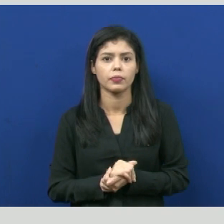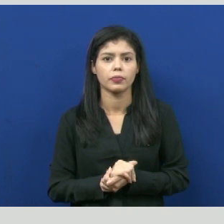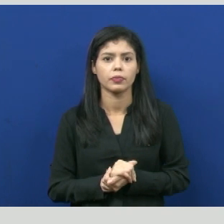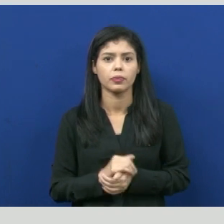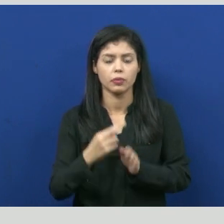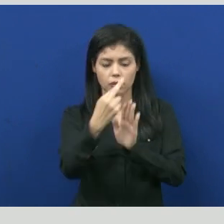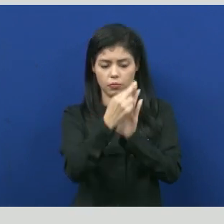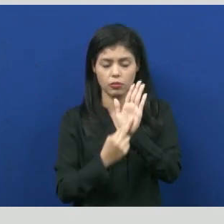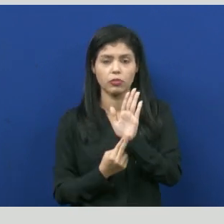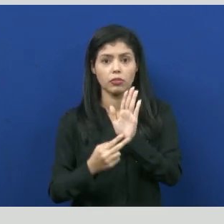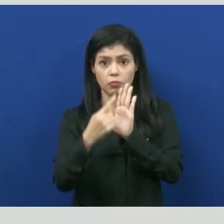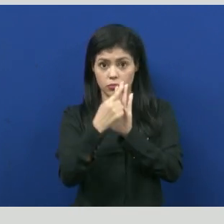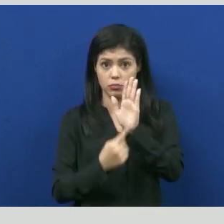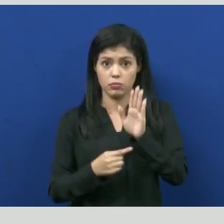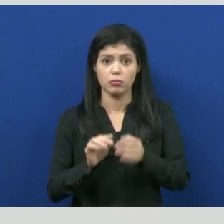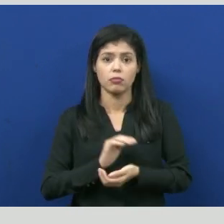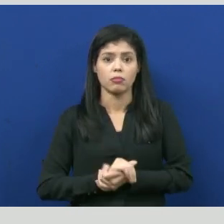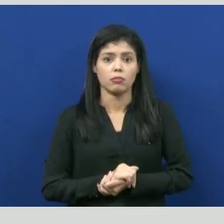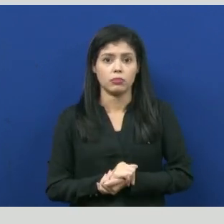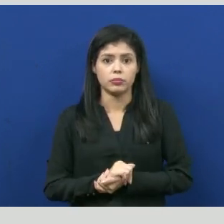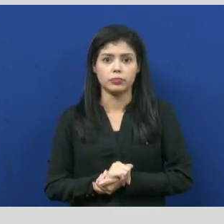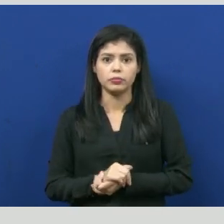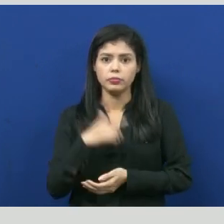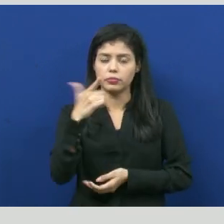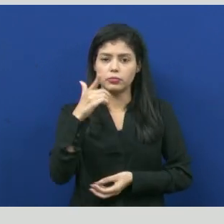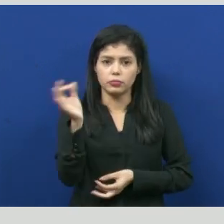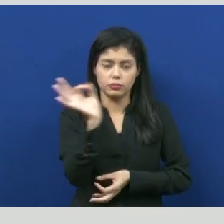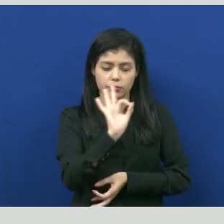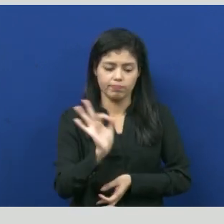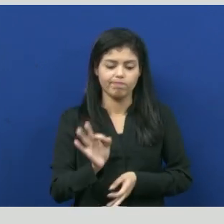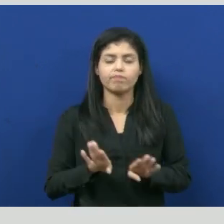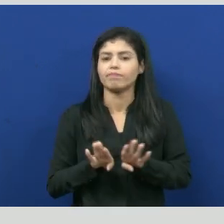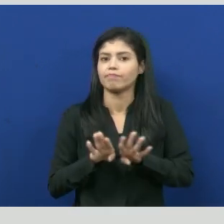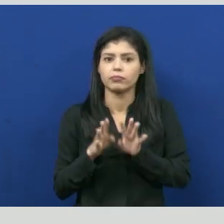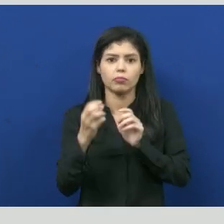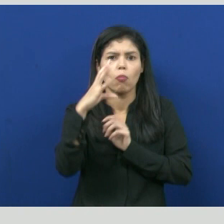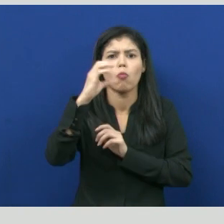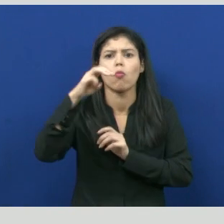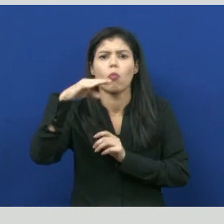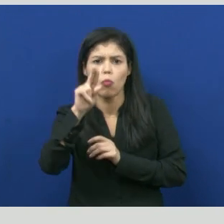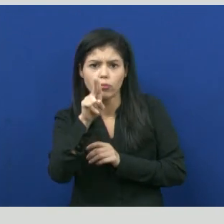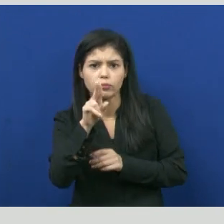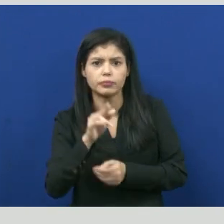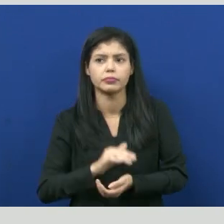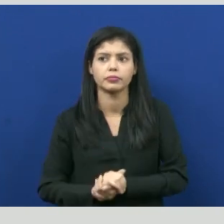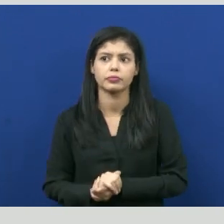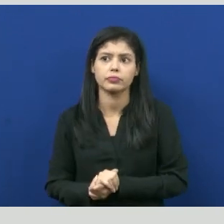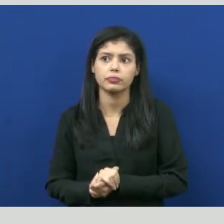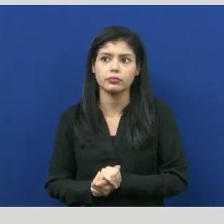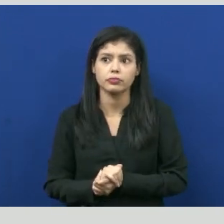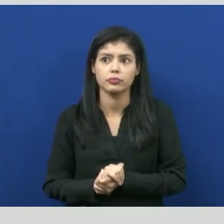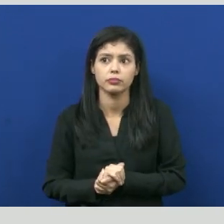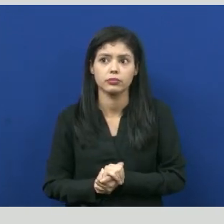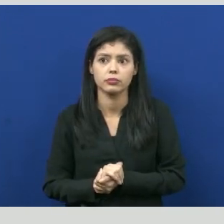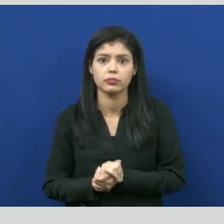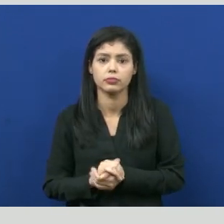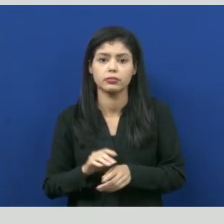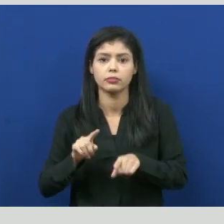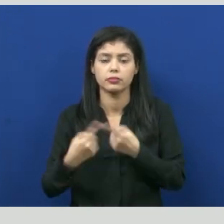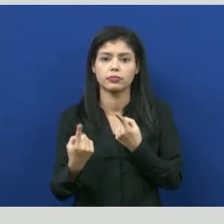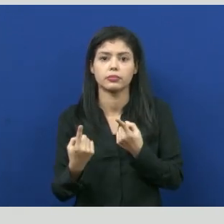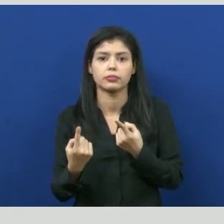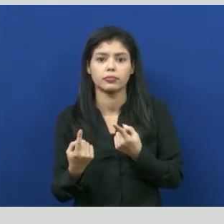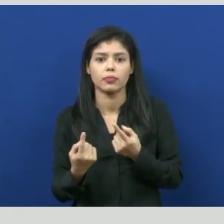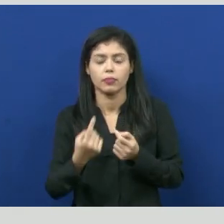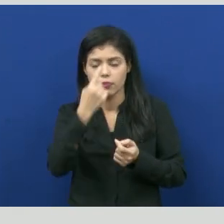naquela representação, nenhum ancestral em comum. Na realidade, eles têm um ancestral em comum, mas